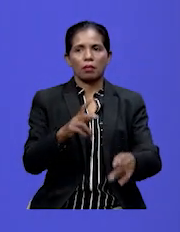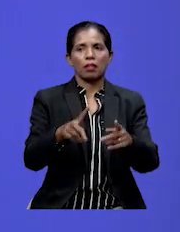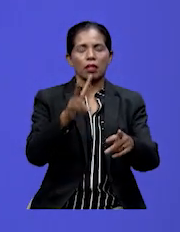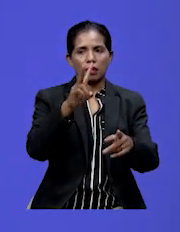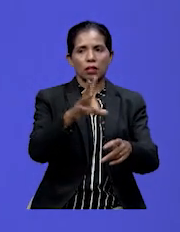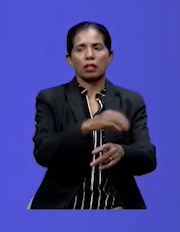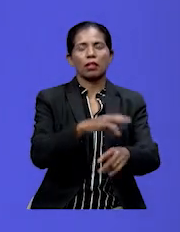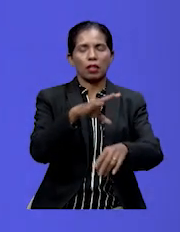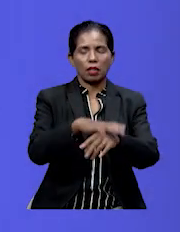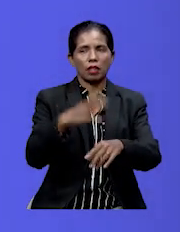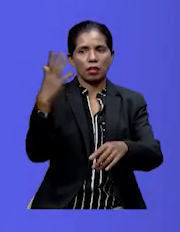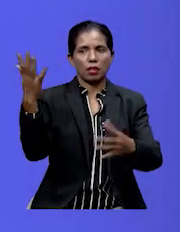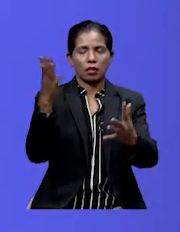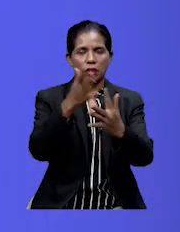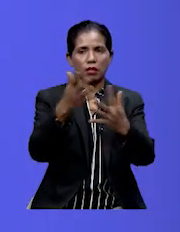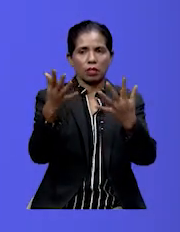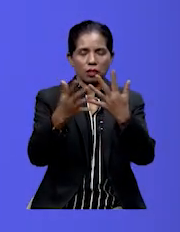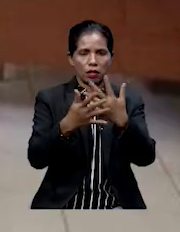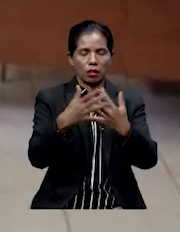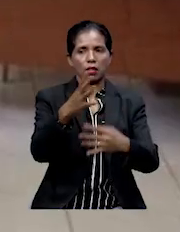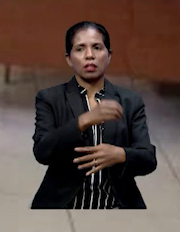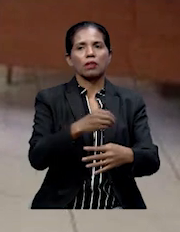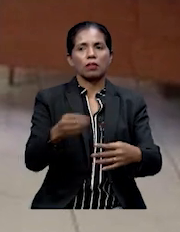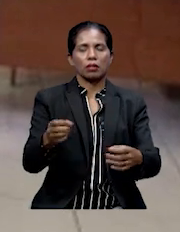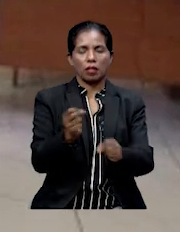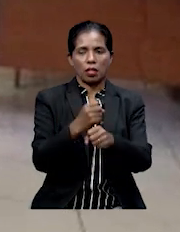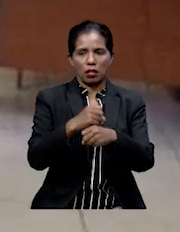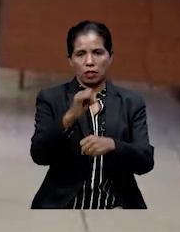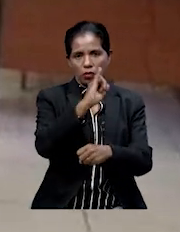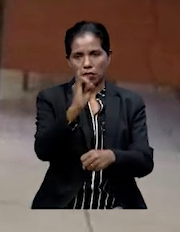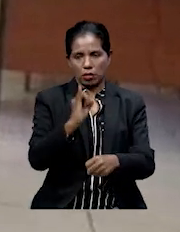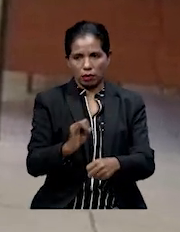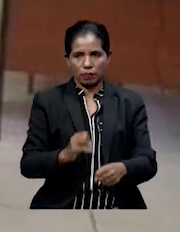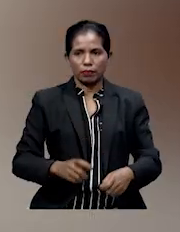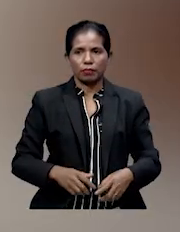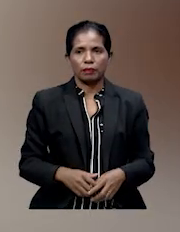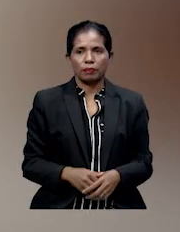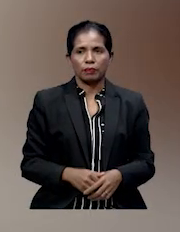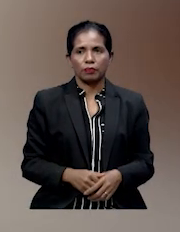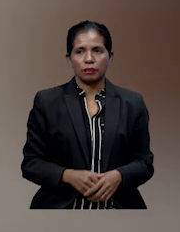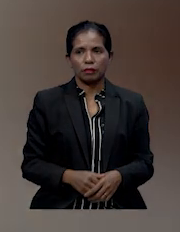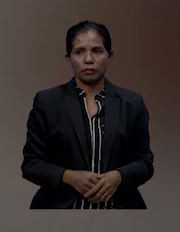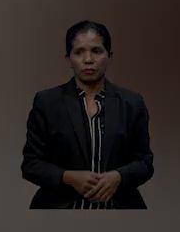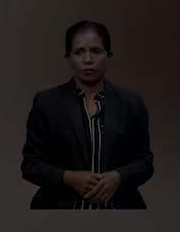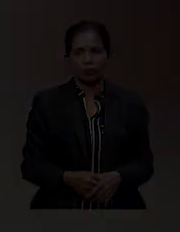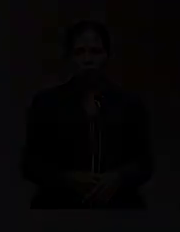rua deten hela ia sela esquadra do ngalisu ho di halo identificação emerenciana martins tito silva ziemen